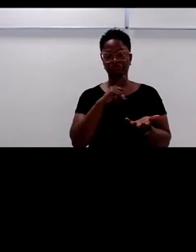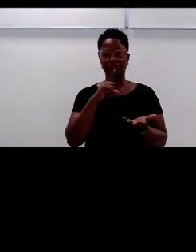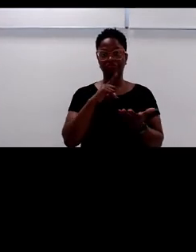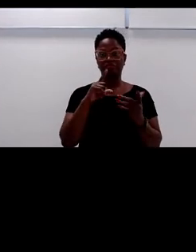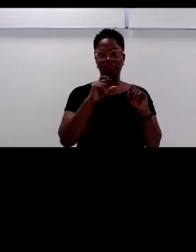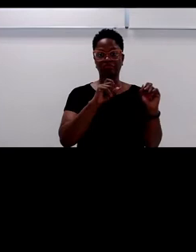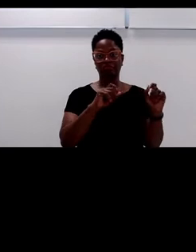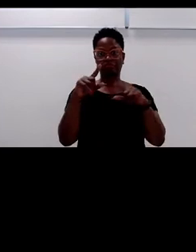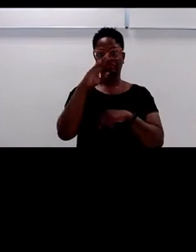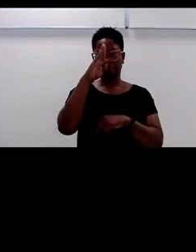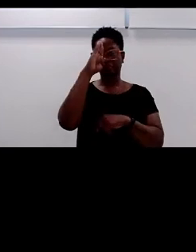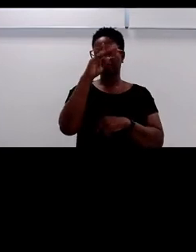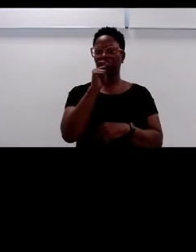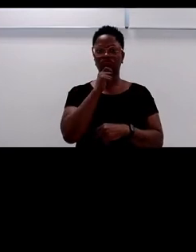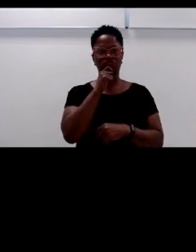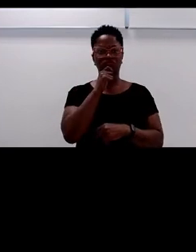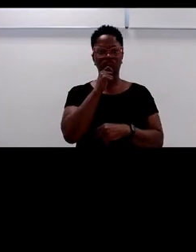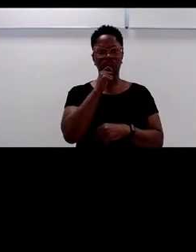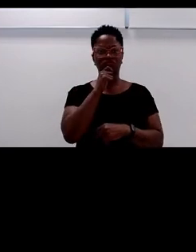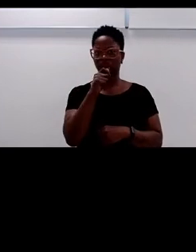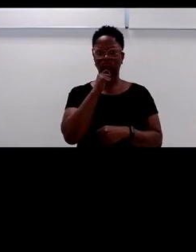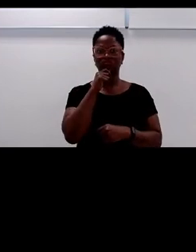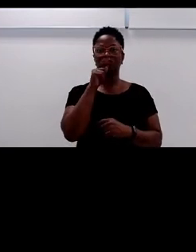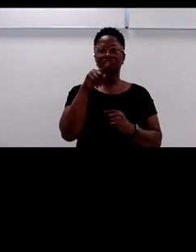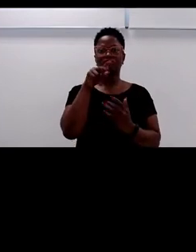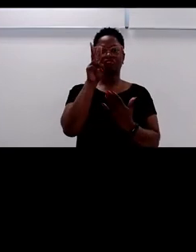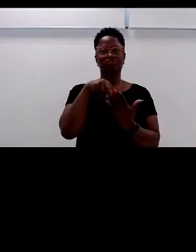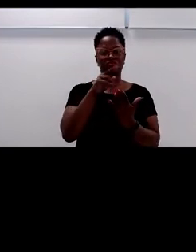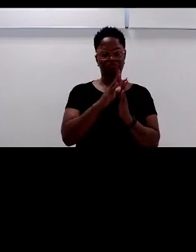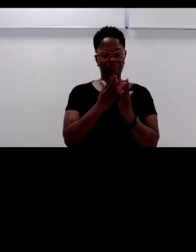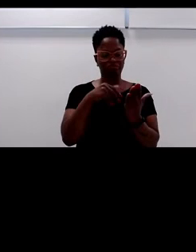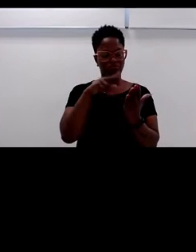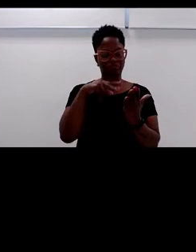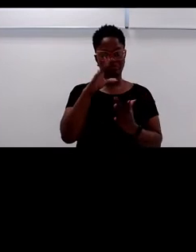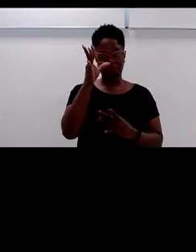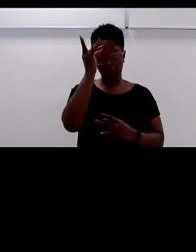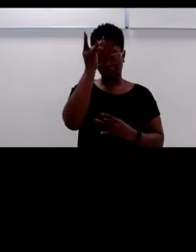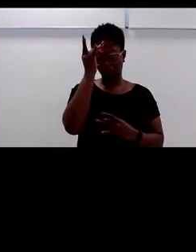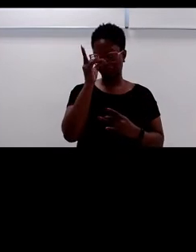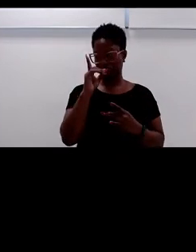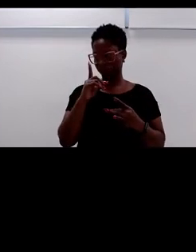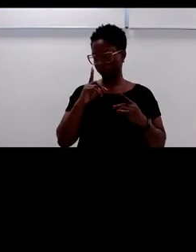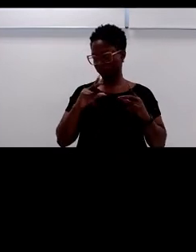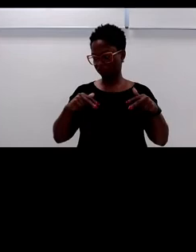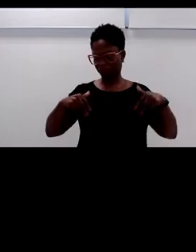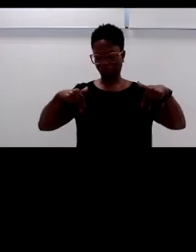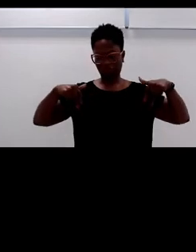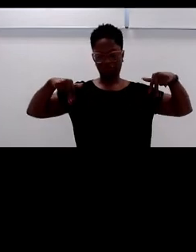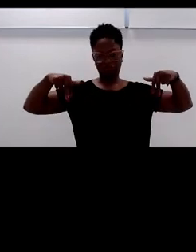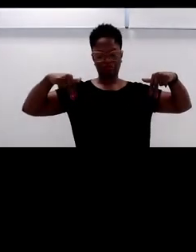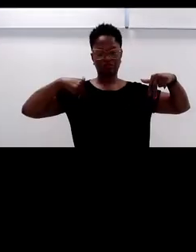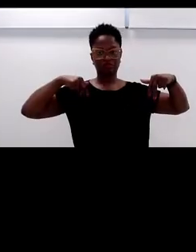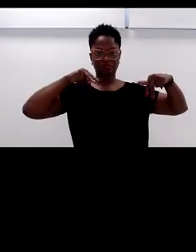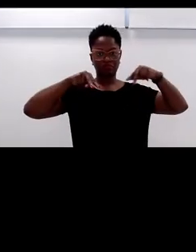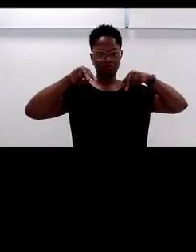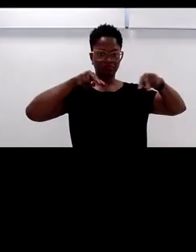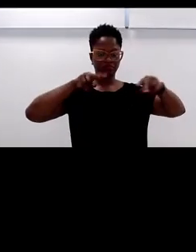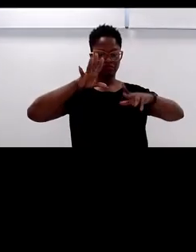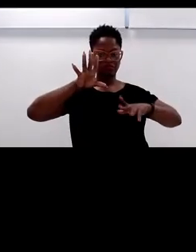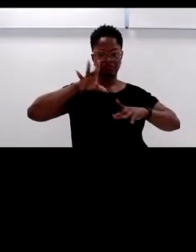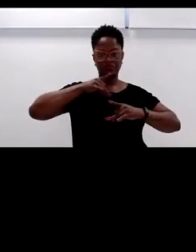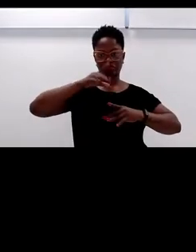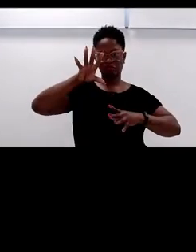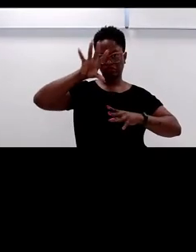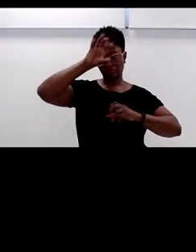não está aqui, que é um leitor. Os personagens em volta vão estar meio que incorporando, eles